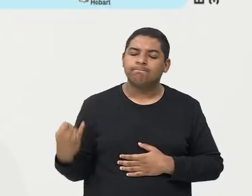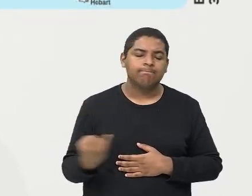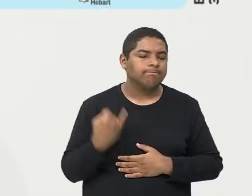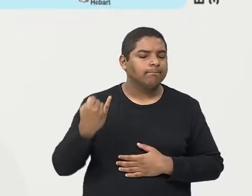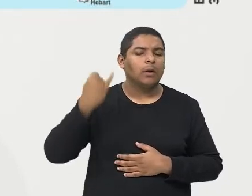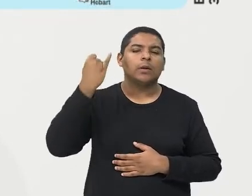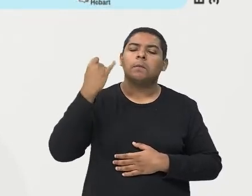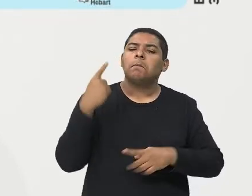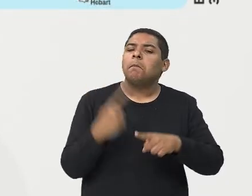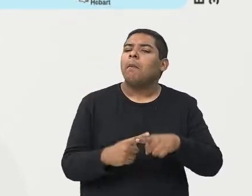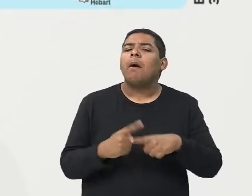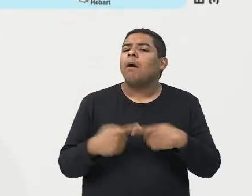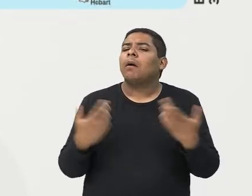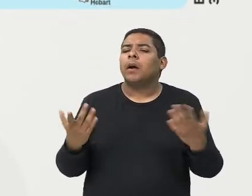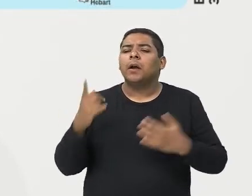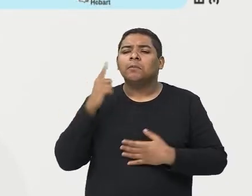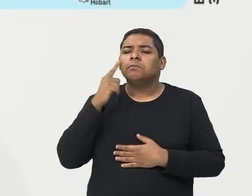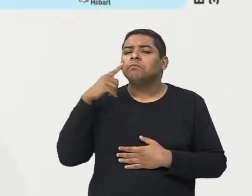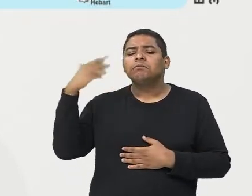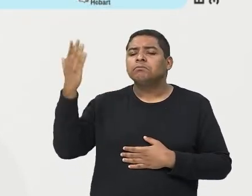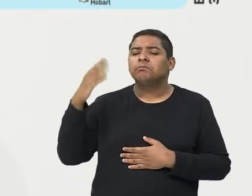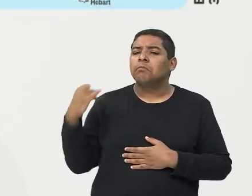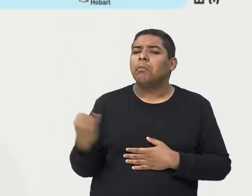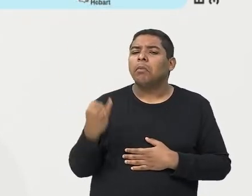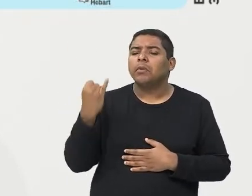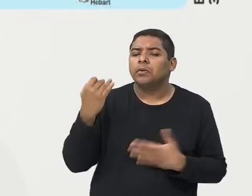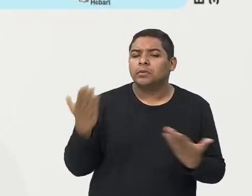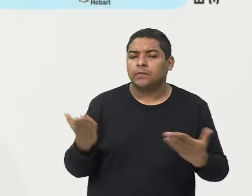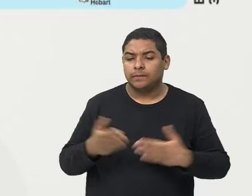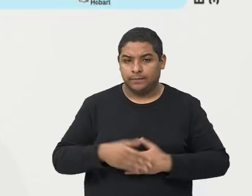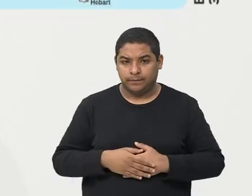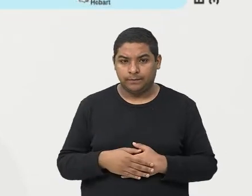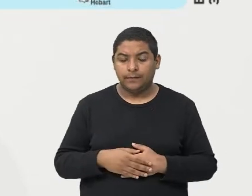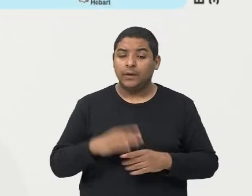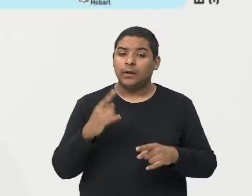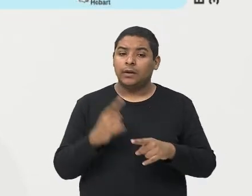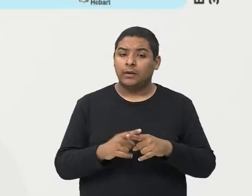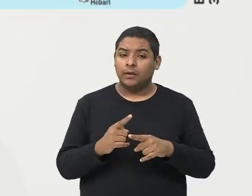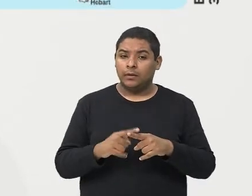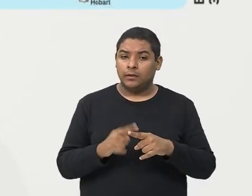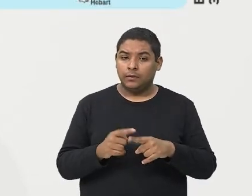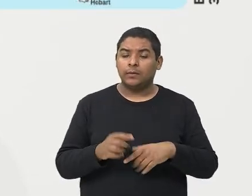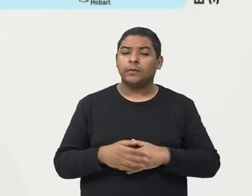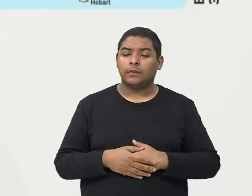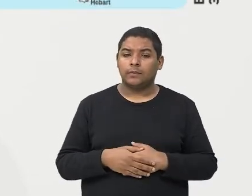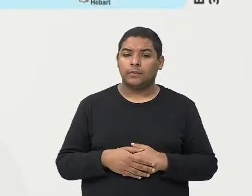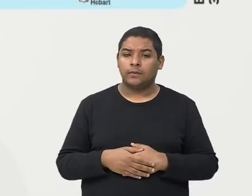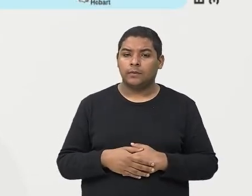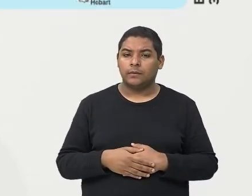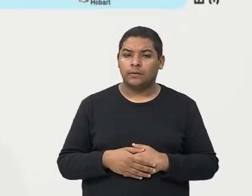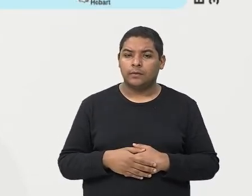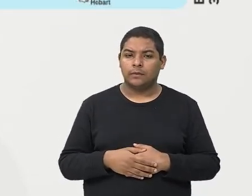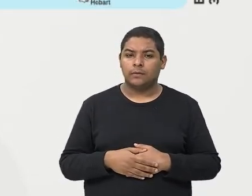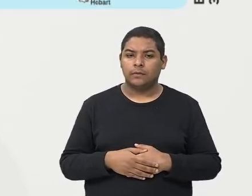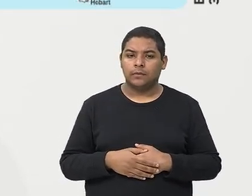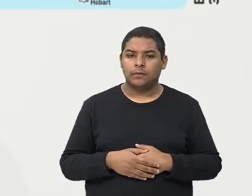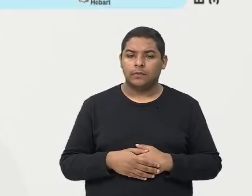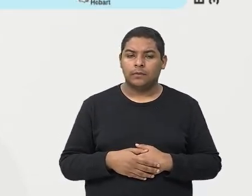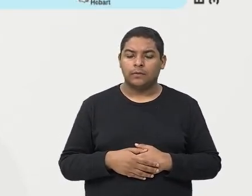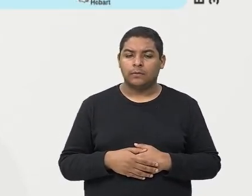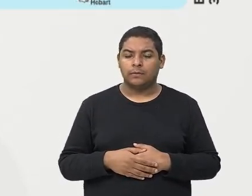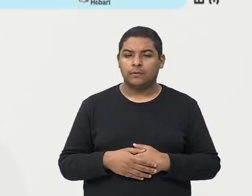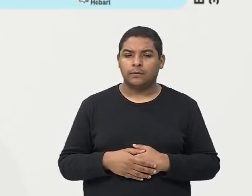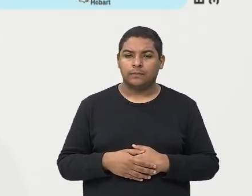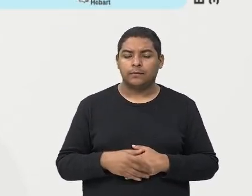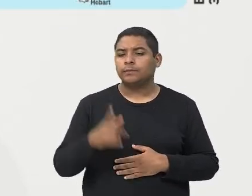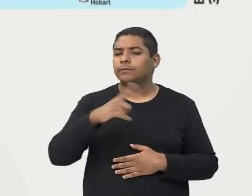vai ter essa importância aí, muito relacionado a esse aquífero, né, da bacia artesiana? Olha só, gente, a